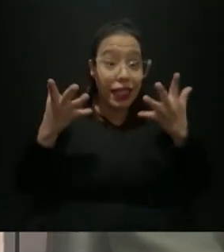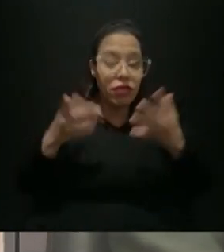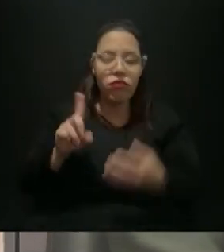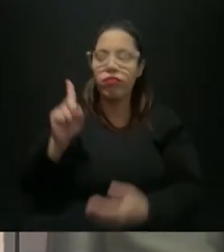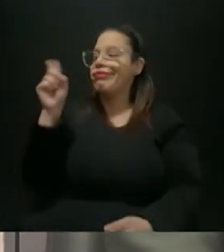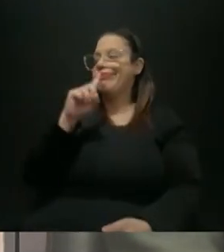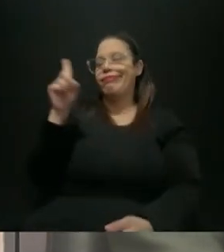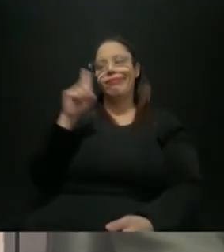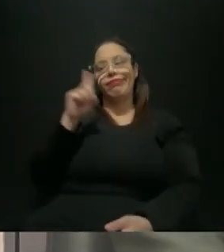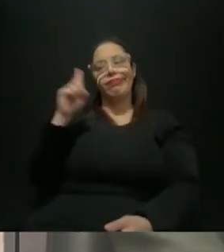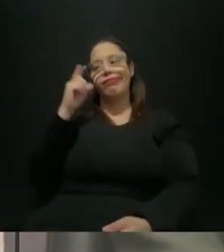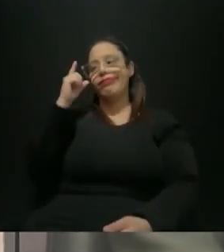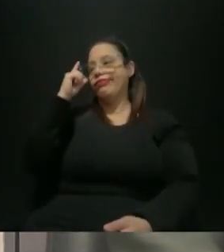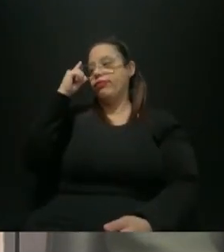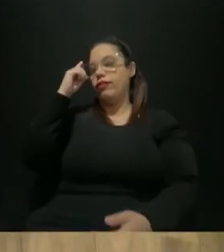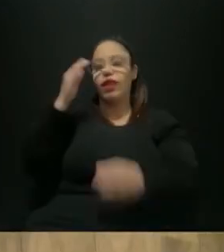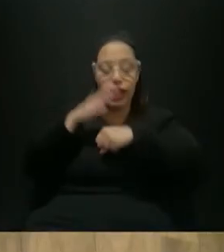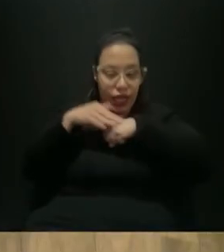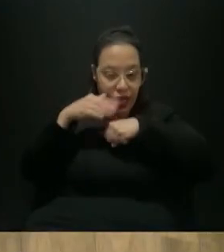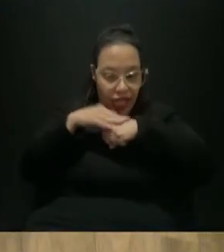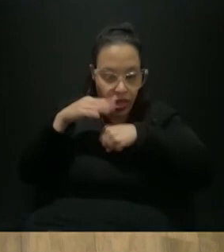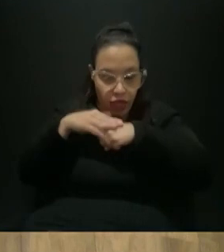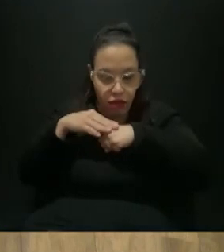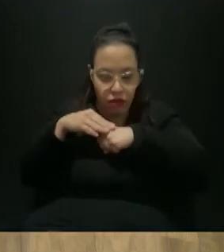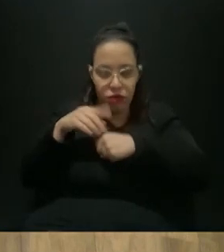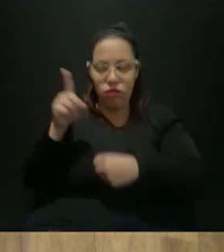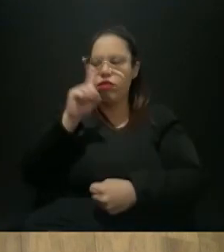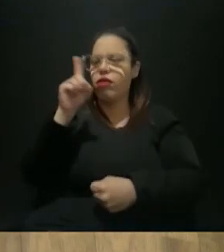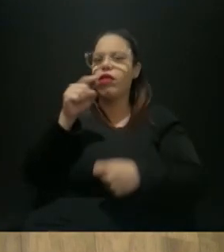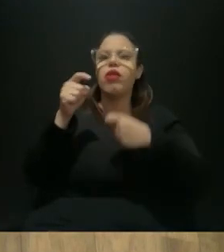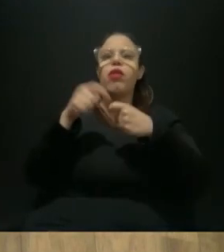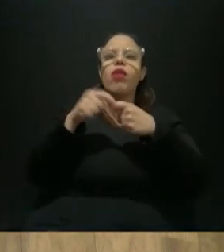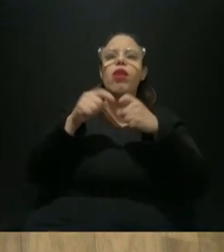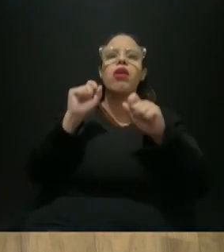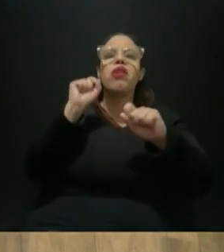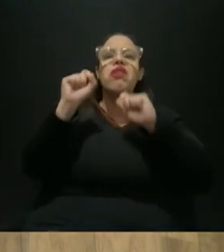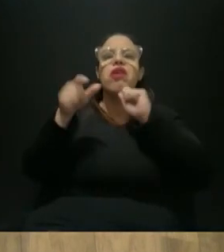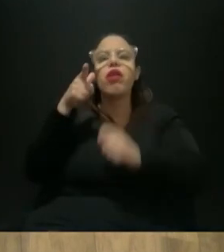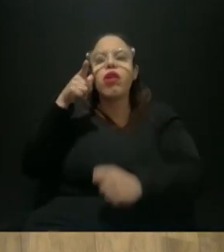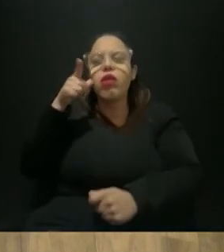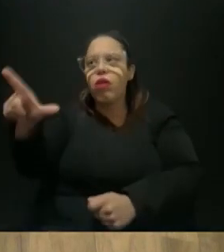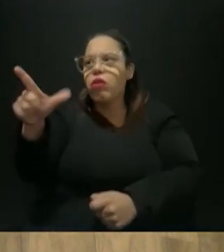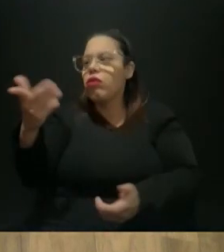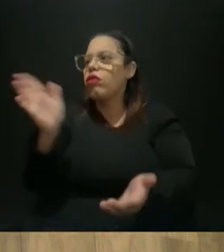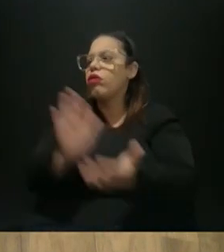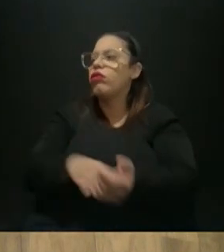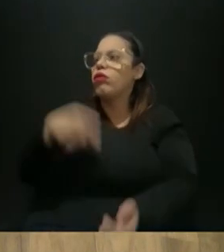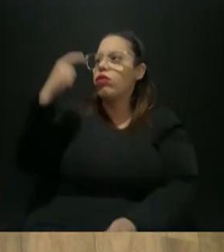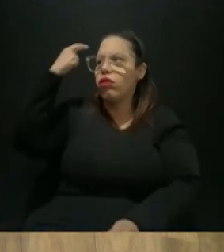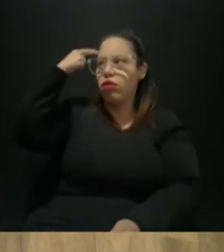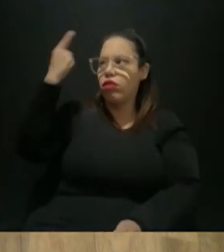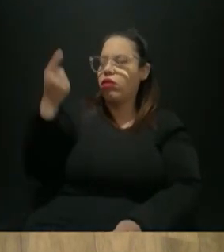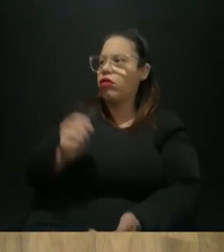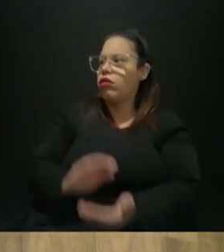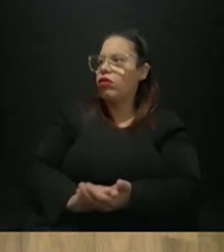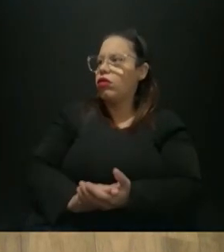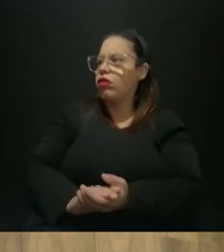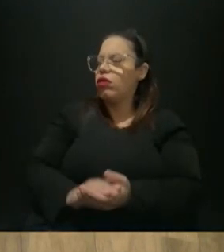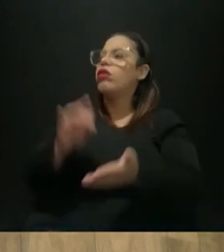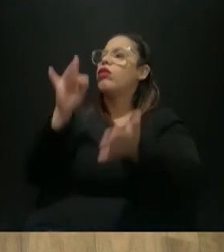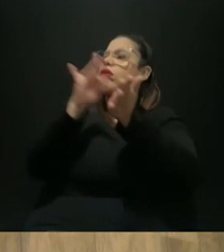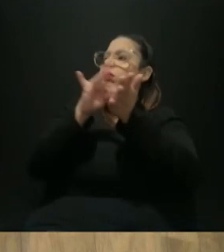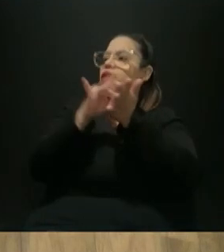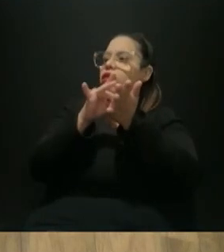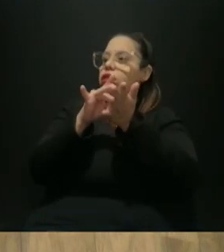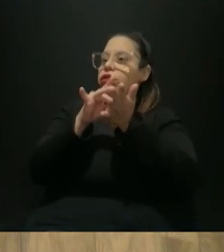é afeto? Não Mas é aí, doutor, como que a gente consegue pensar, até porque o que o Tiago disse é verdade, porque eu já presenciei